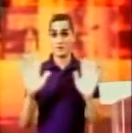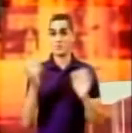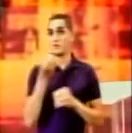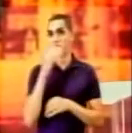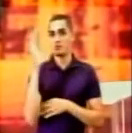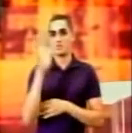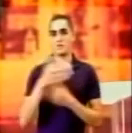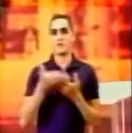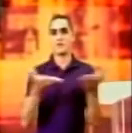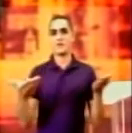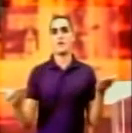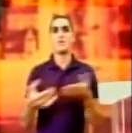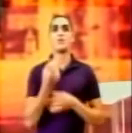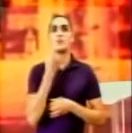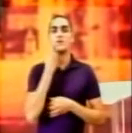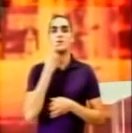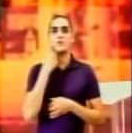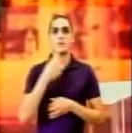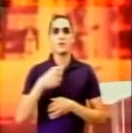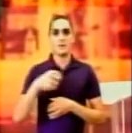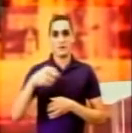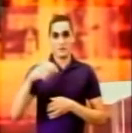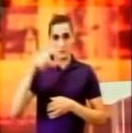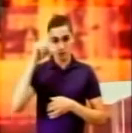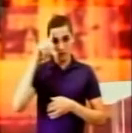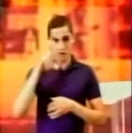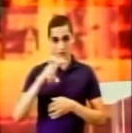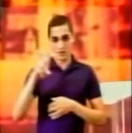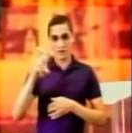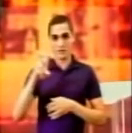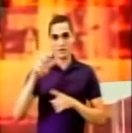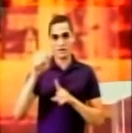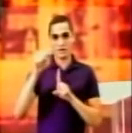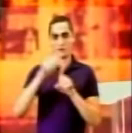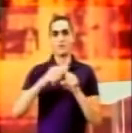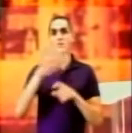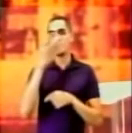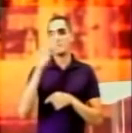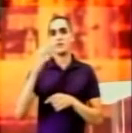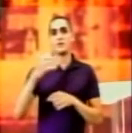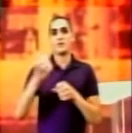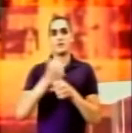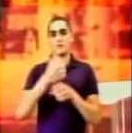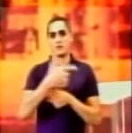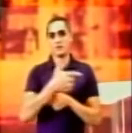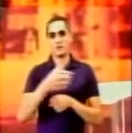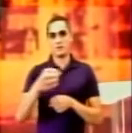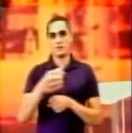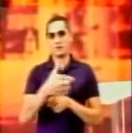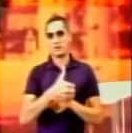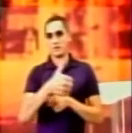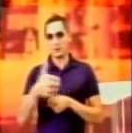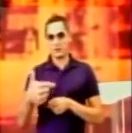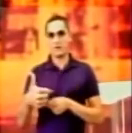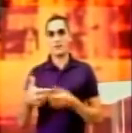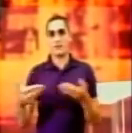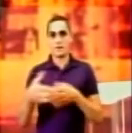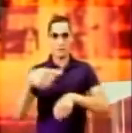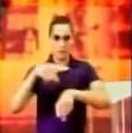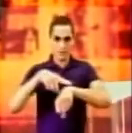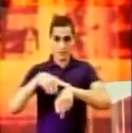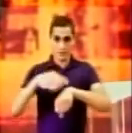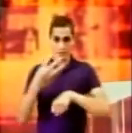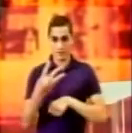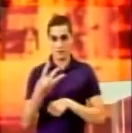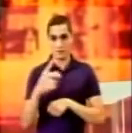Olá, boa tarde. Hoje é sexta-feira, 5 de fevereiro de 2021. Agora são 3 horas